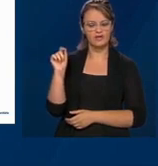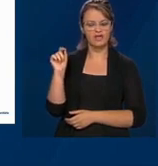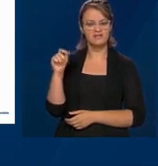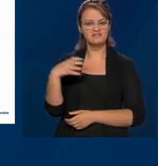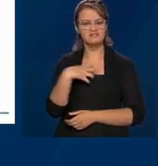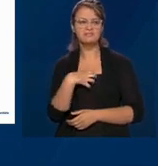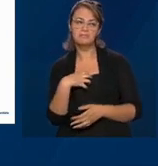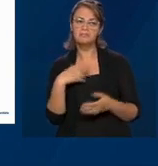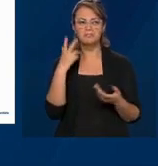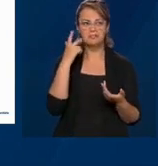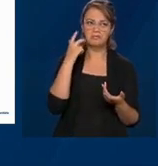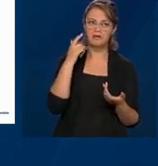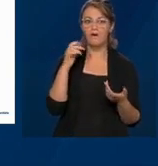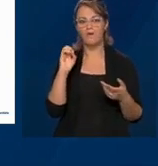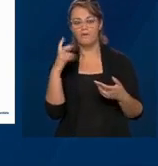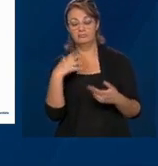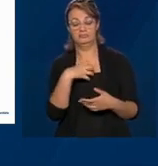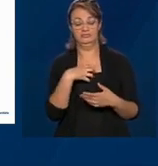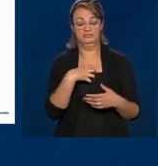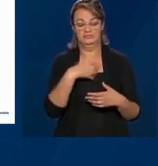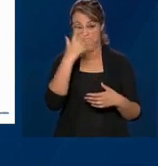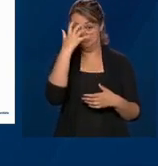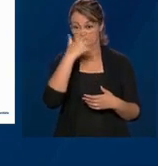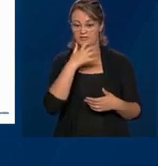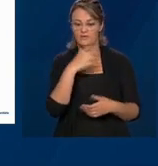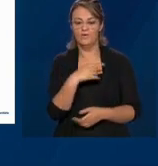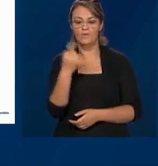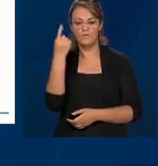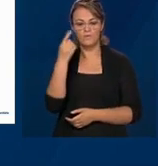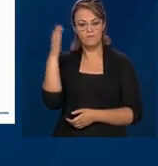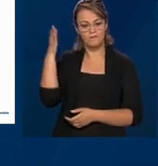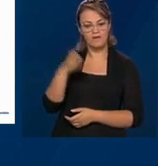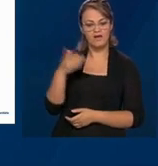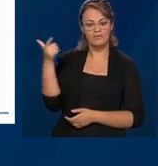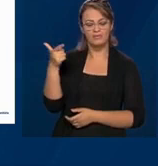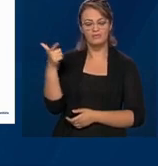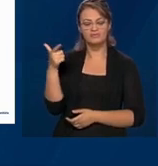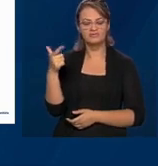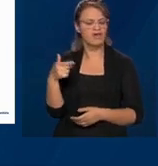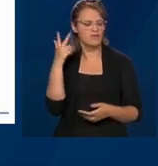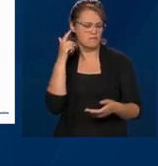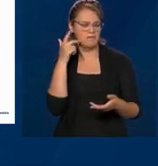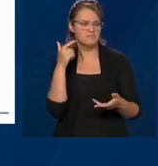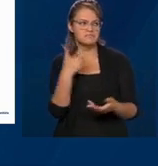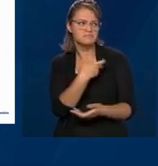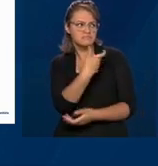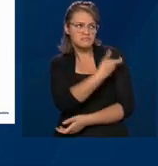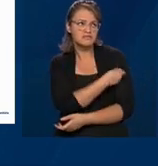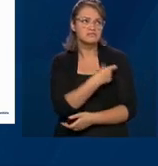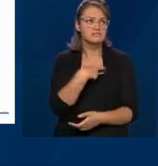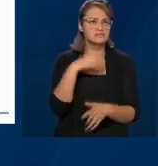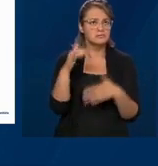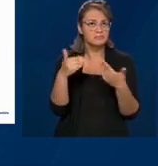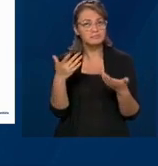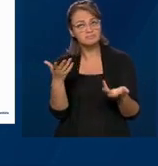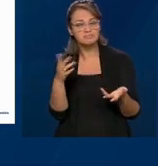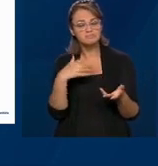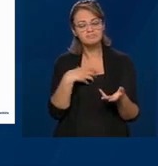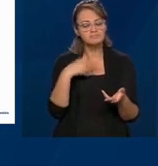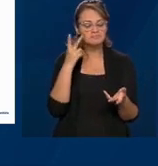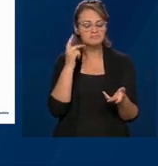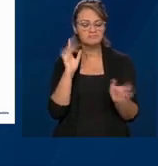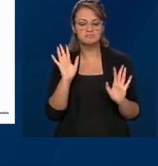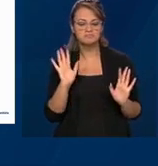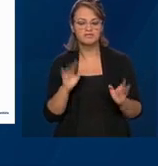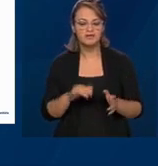leves até reações mais graves. O grau 1/2, então, são as reações mais leves. Não ocorreu nenhuma